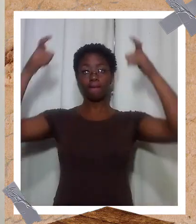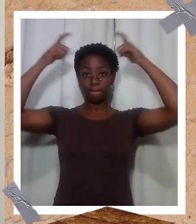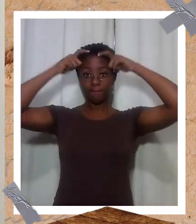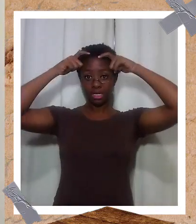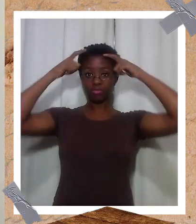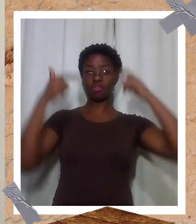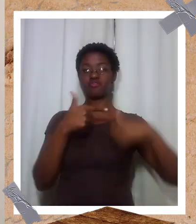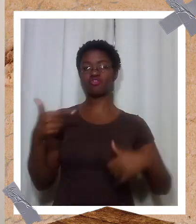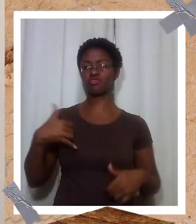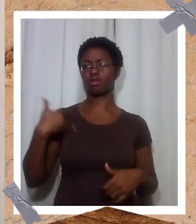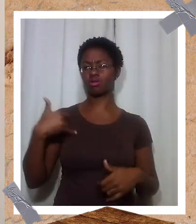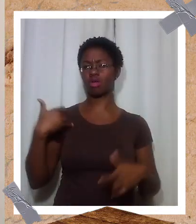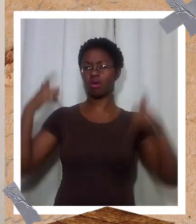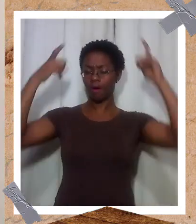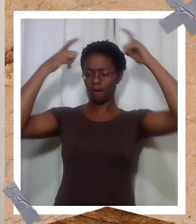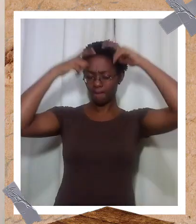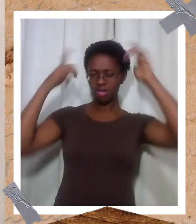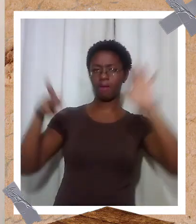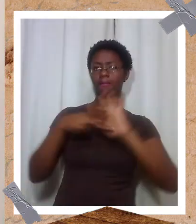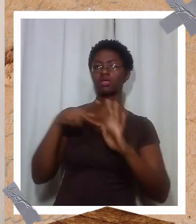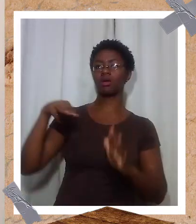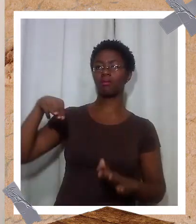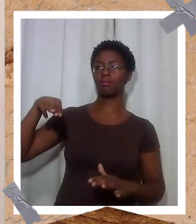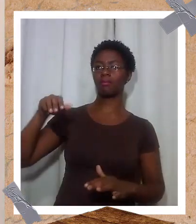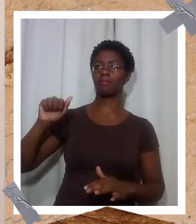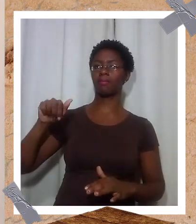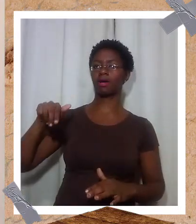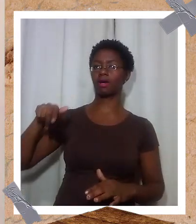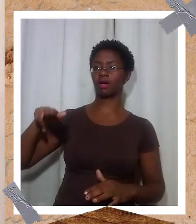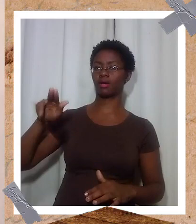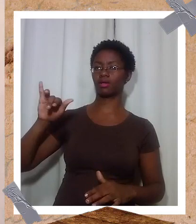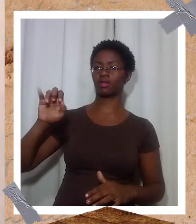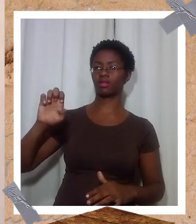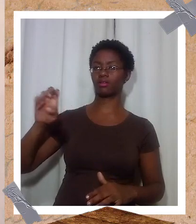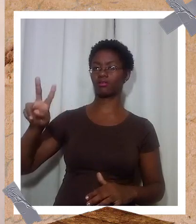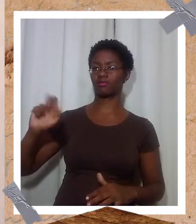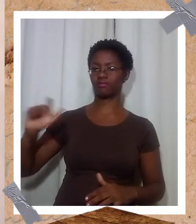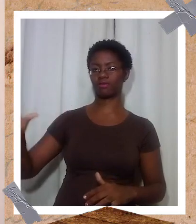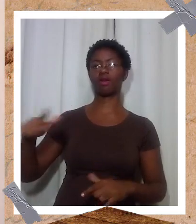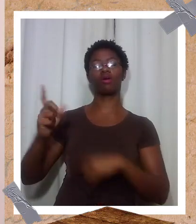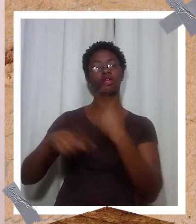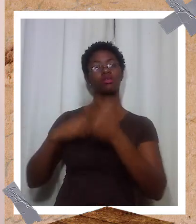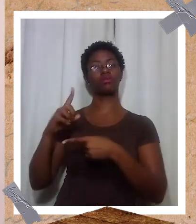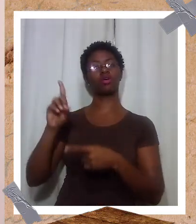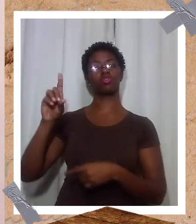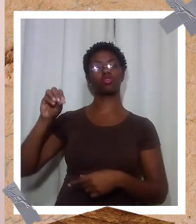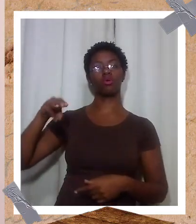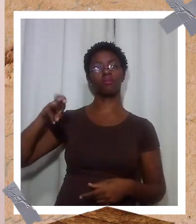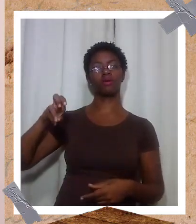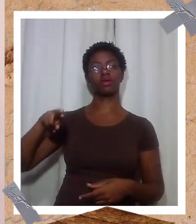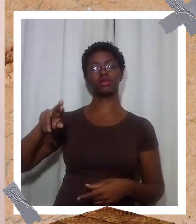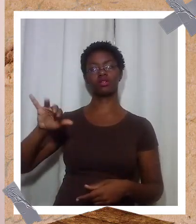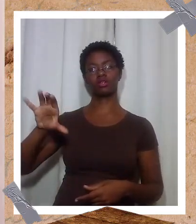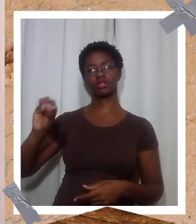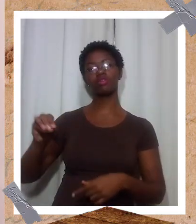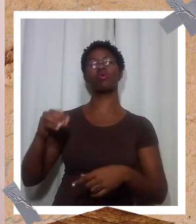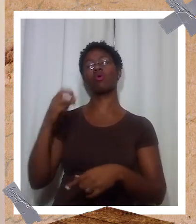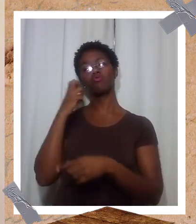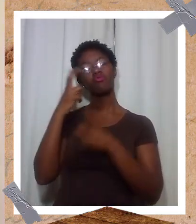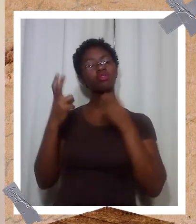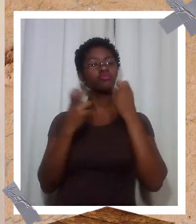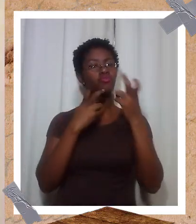foi o tipo de leitura que eu comecei a ler, Nietzsche, veio o Domênico de Masi, Hobbes, entre outros monte de coisas de